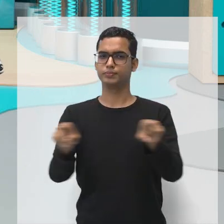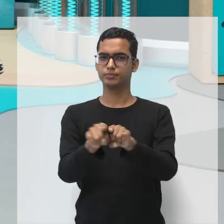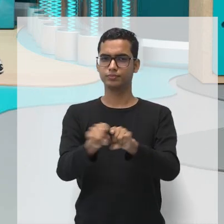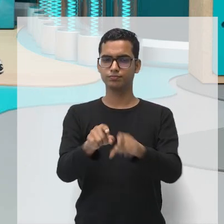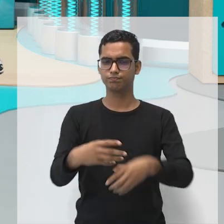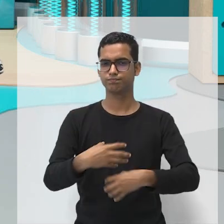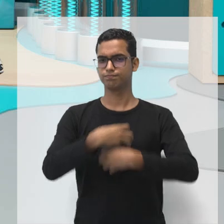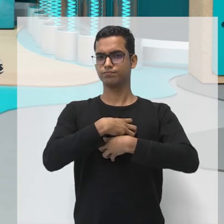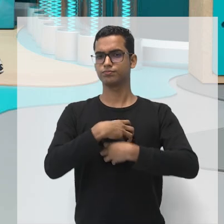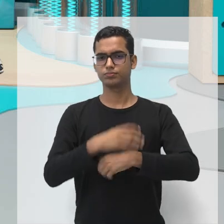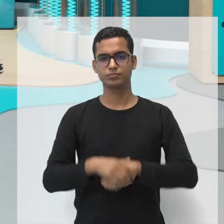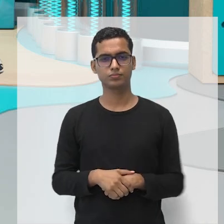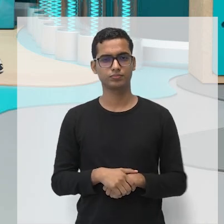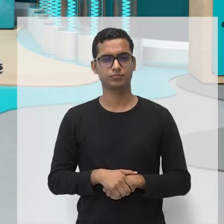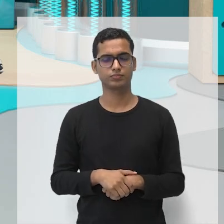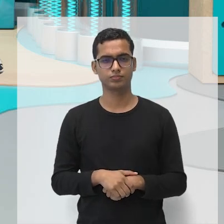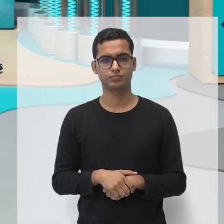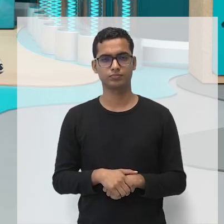Algumas,